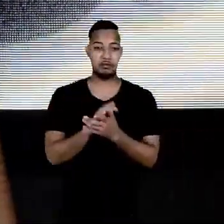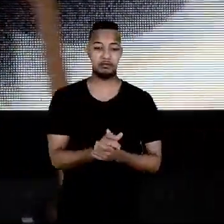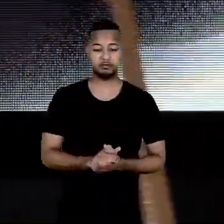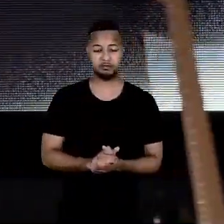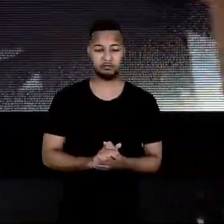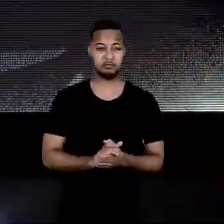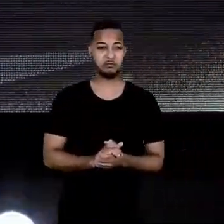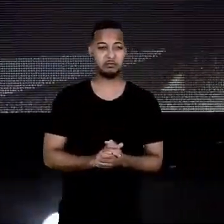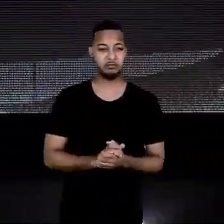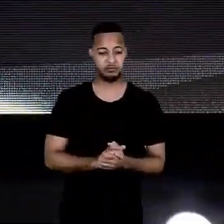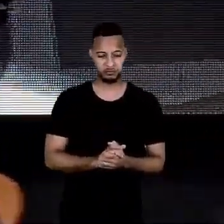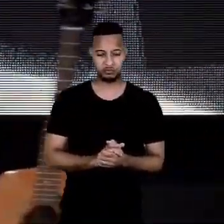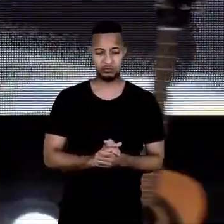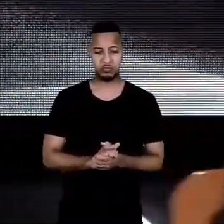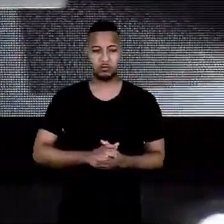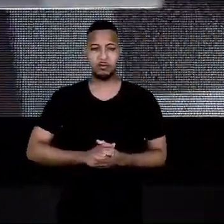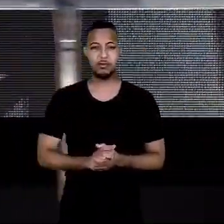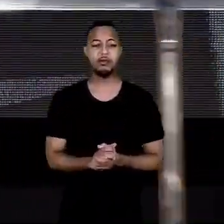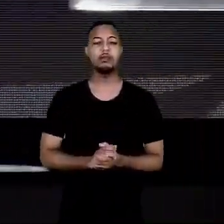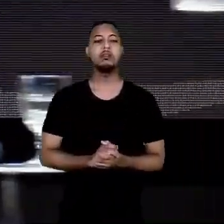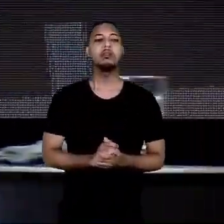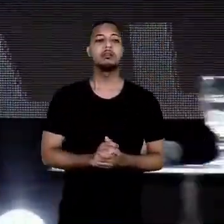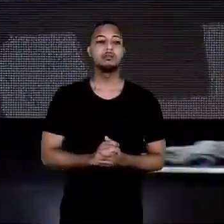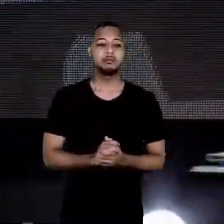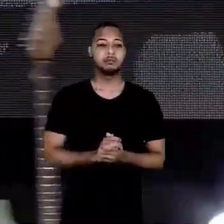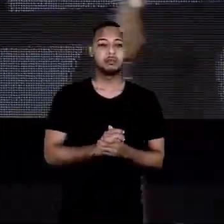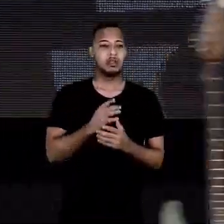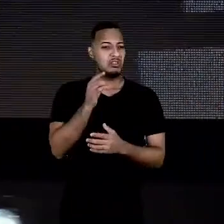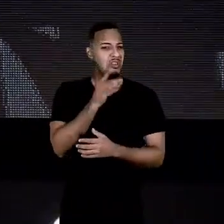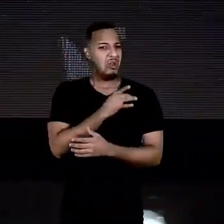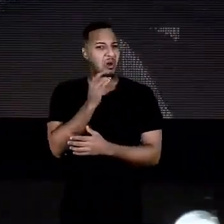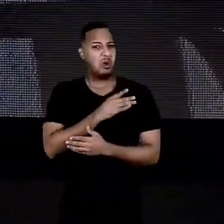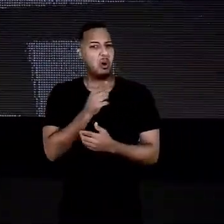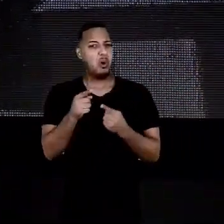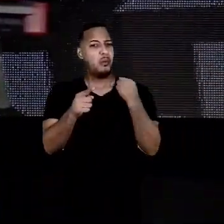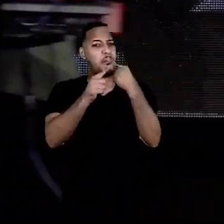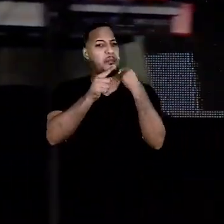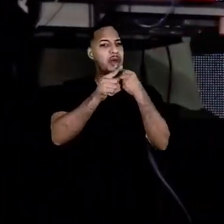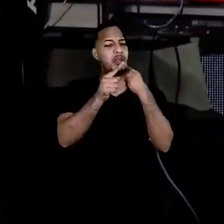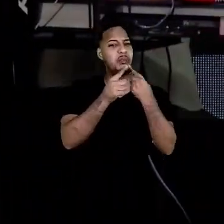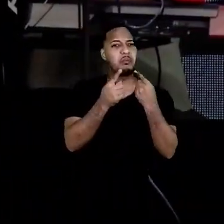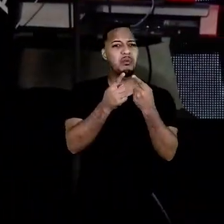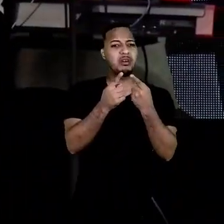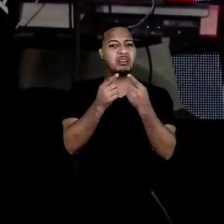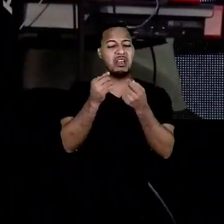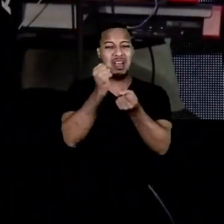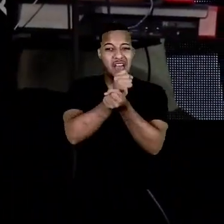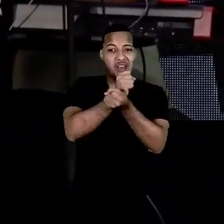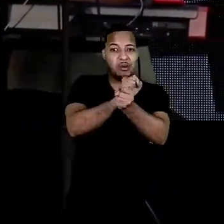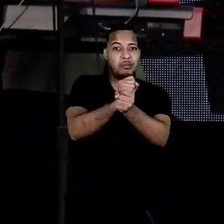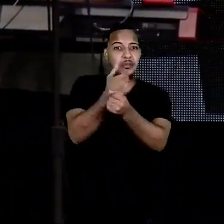estava covardemente escondido numa caverna, com medo, porque era uma prisão.